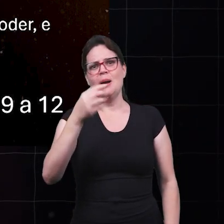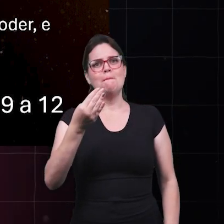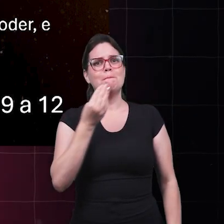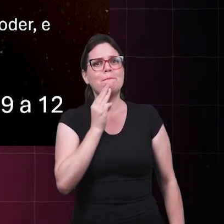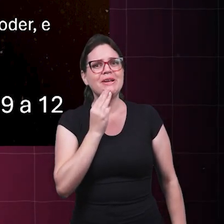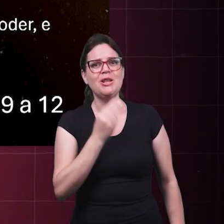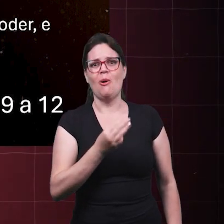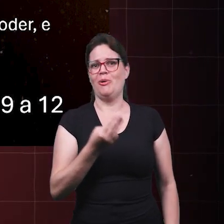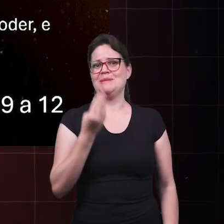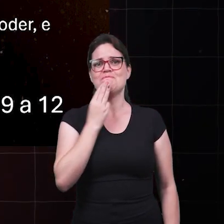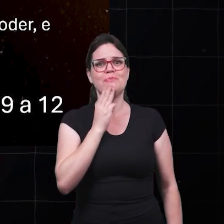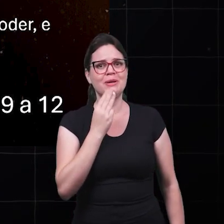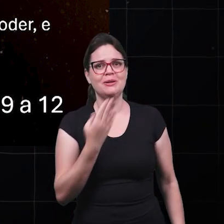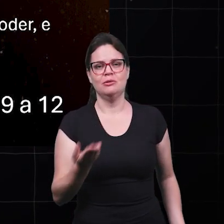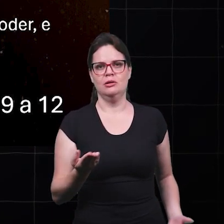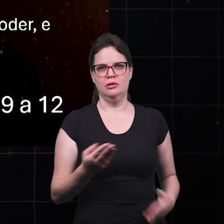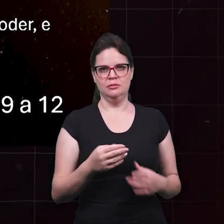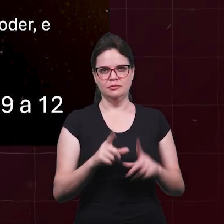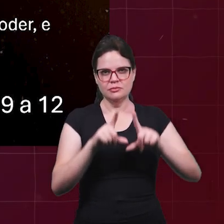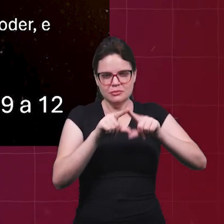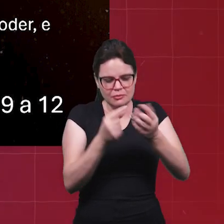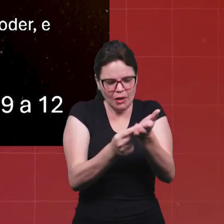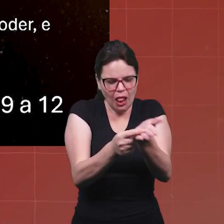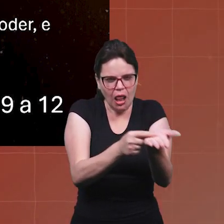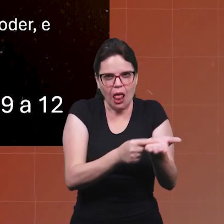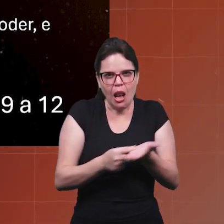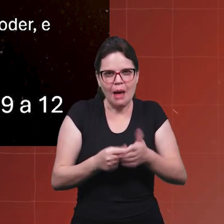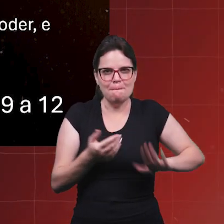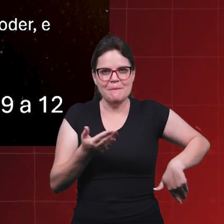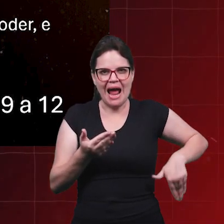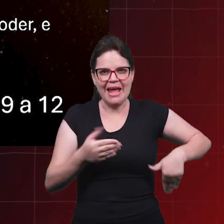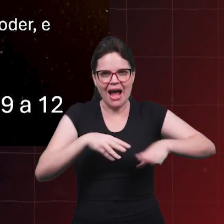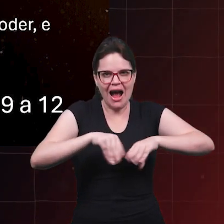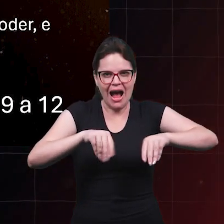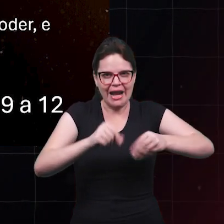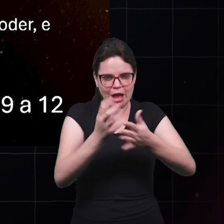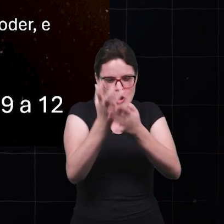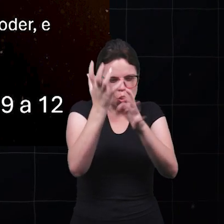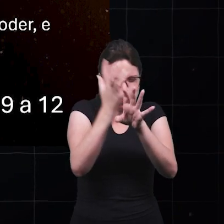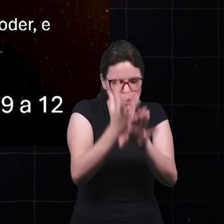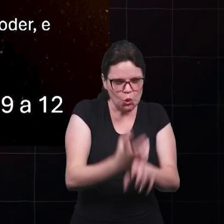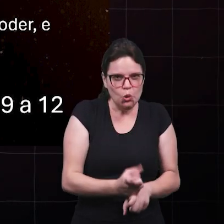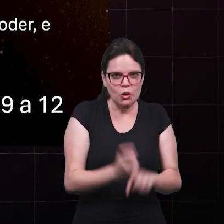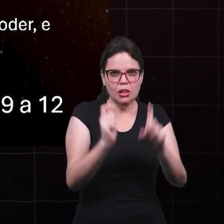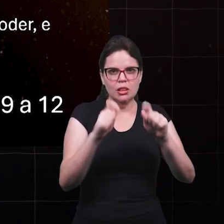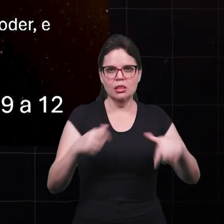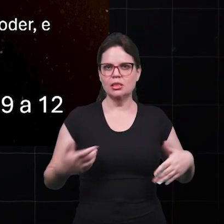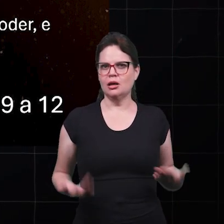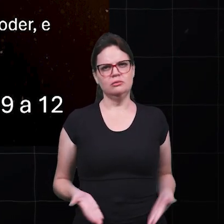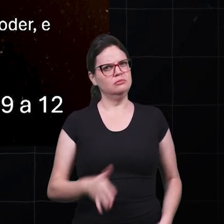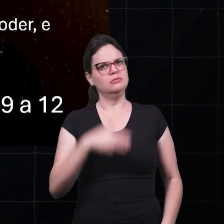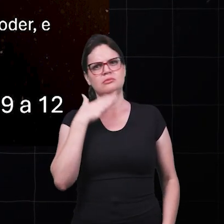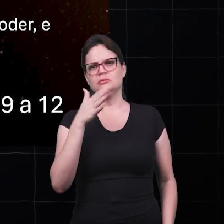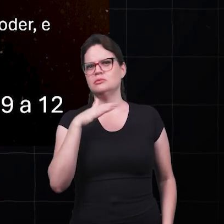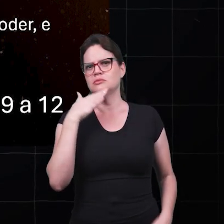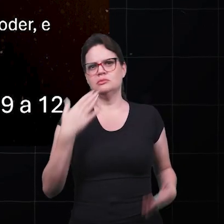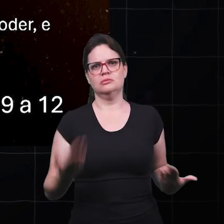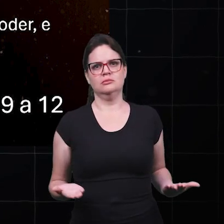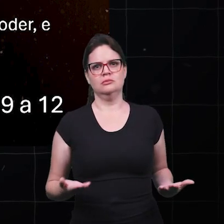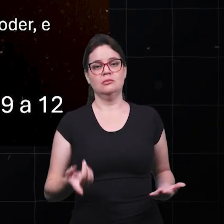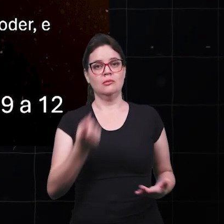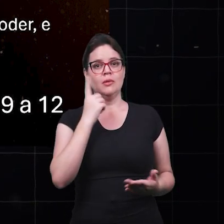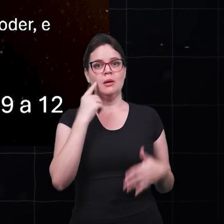Também os grãos de areia de todos os desertos e praias da terra, a gente também não consegue contar. Mas há estudos científicos que falam assim, olha, tantas estrelas no céu